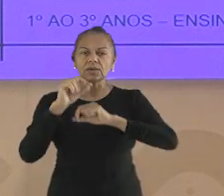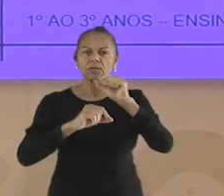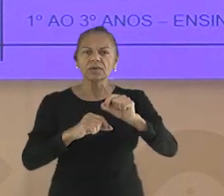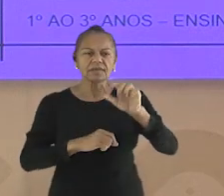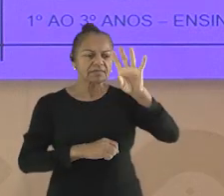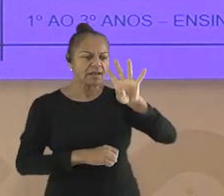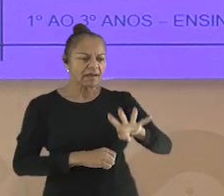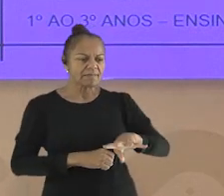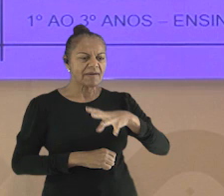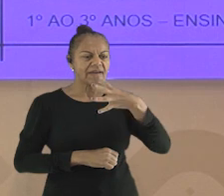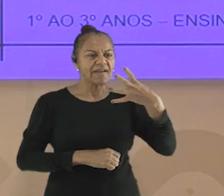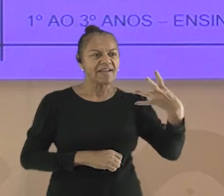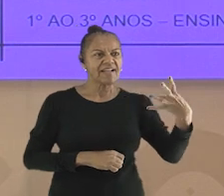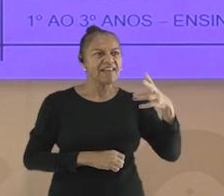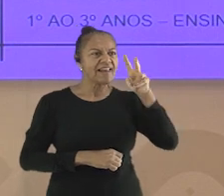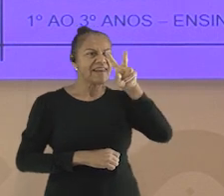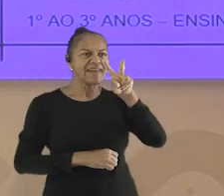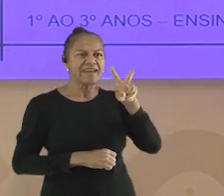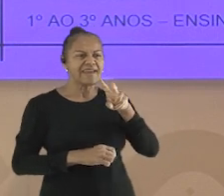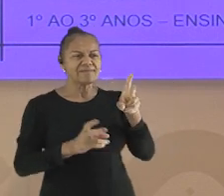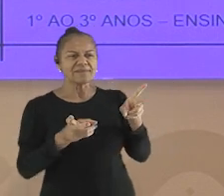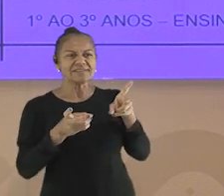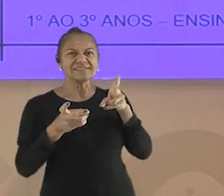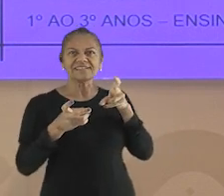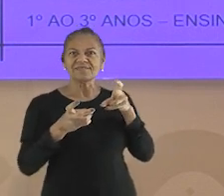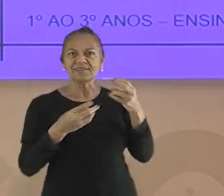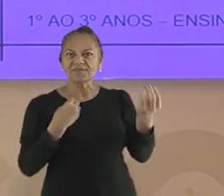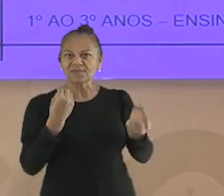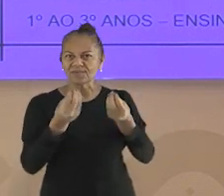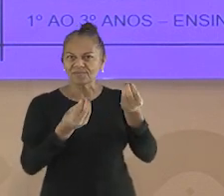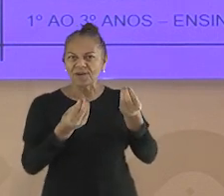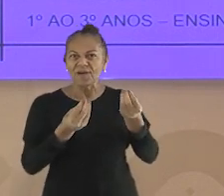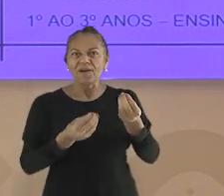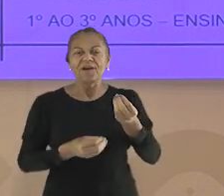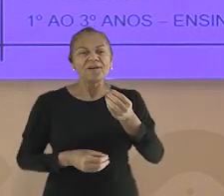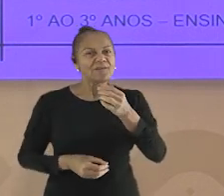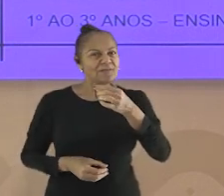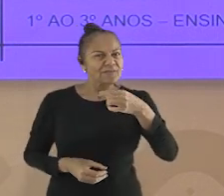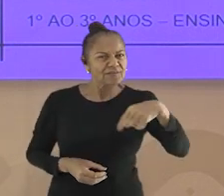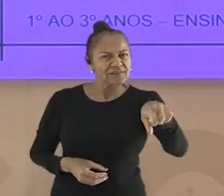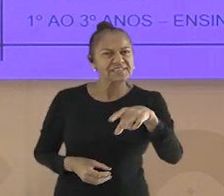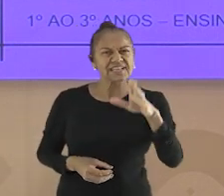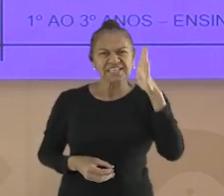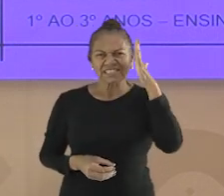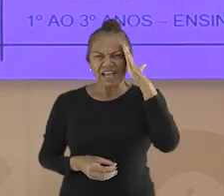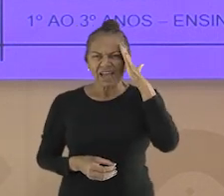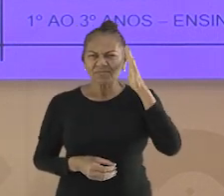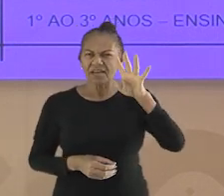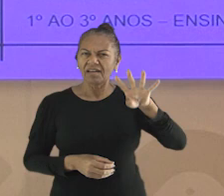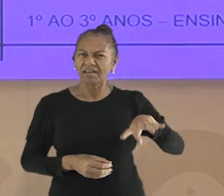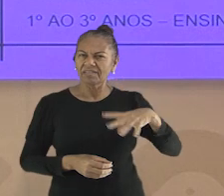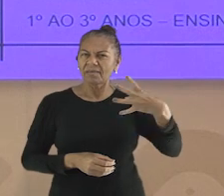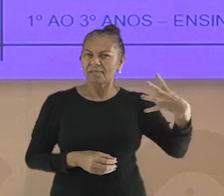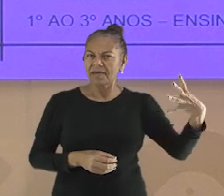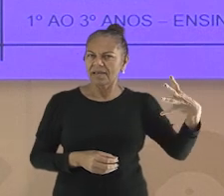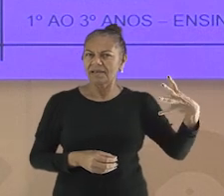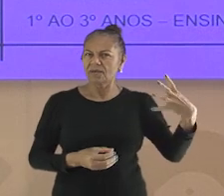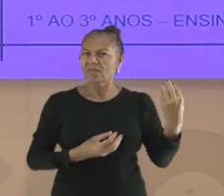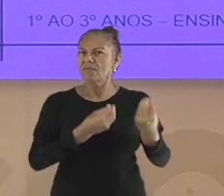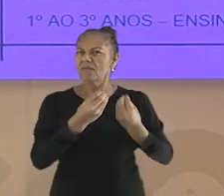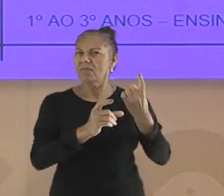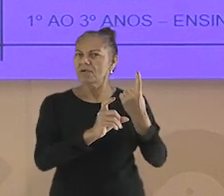dados em tabelas e gráficos. Vocês sabem, por um acaso, quais são as tabelas? Sabem onde podemos